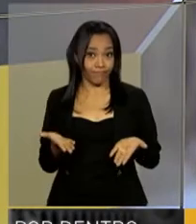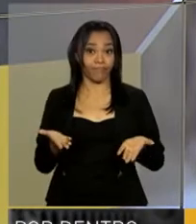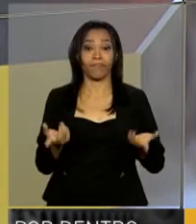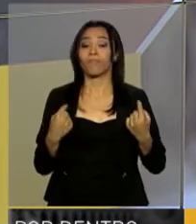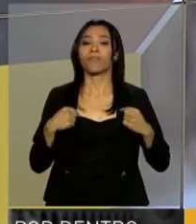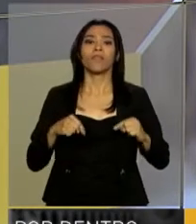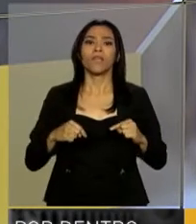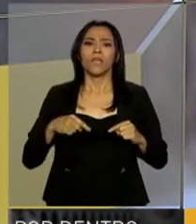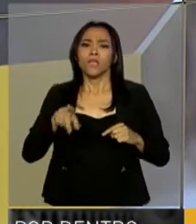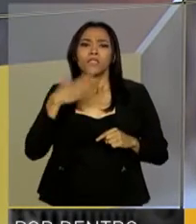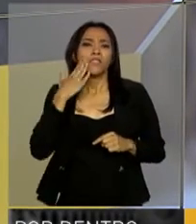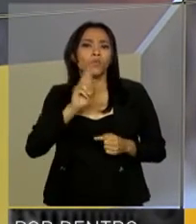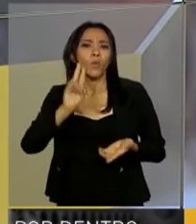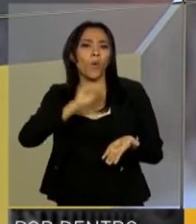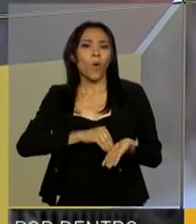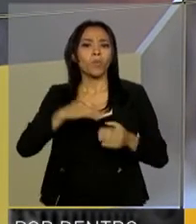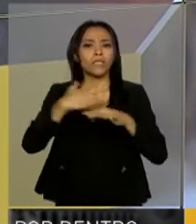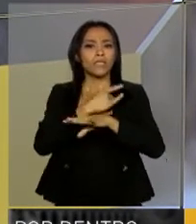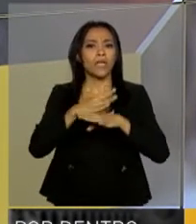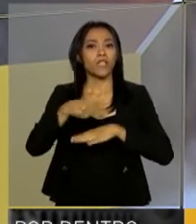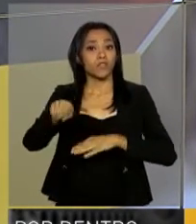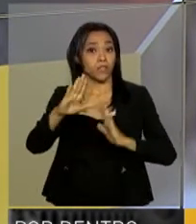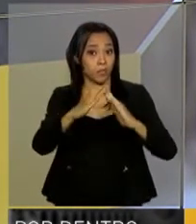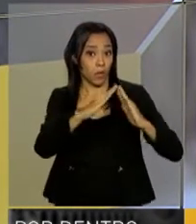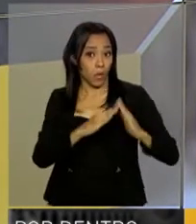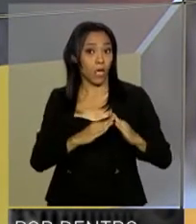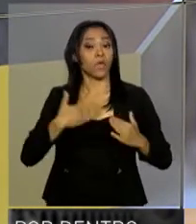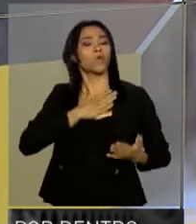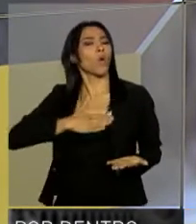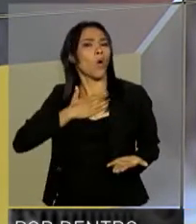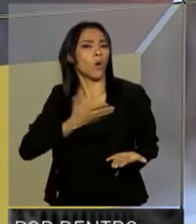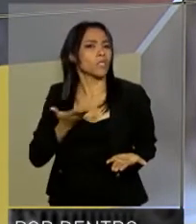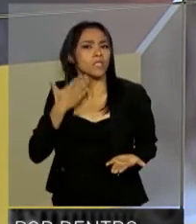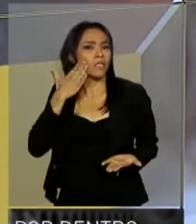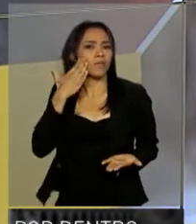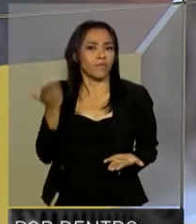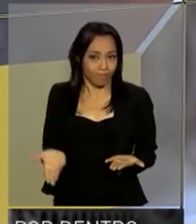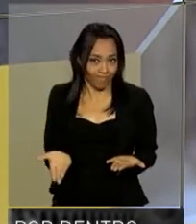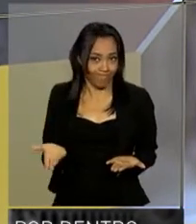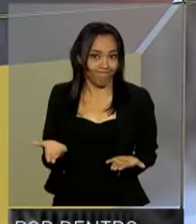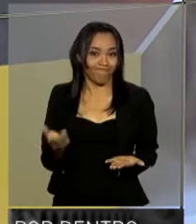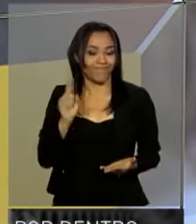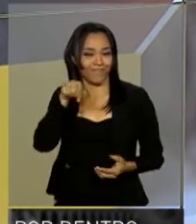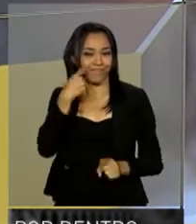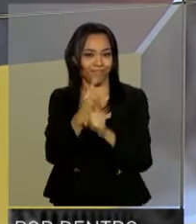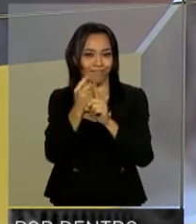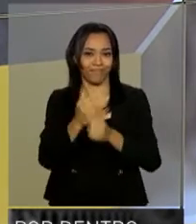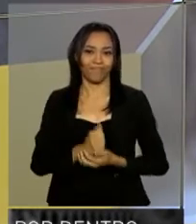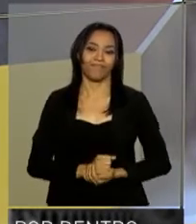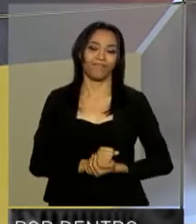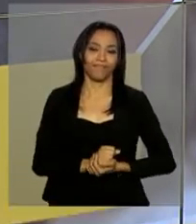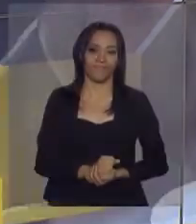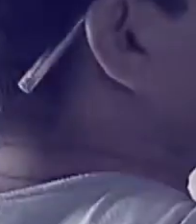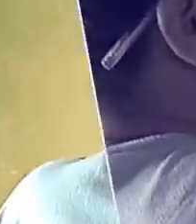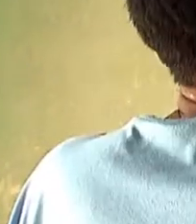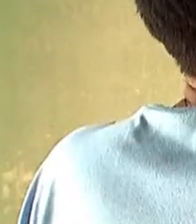pordentrodogoverno@presidencia.gov.br. Informe seu nome, a cidade onde você mora e o que você gostaria de saber. Até a próxima!